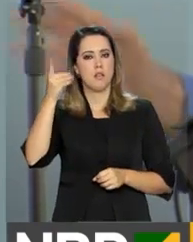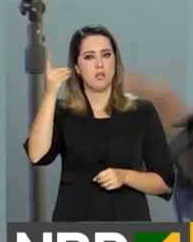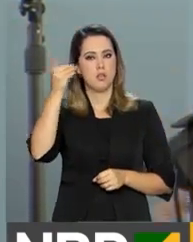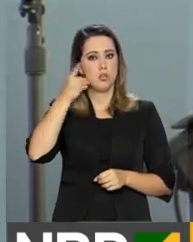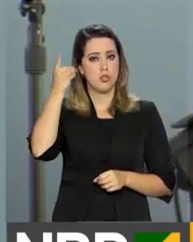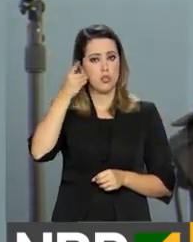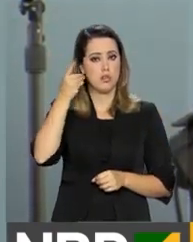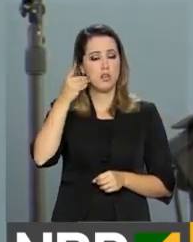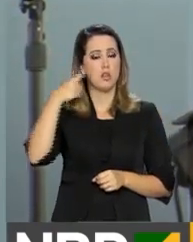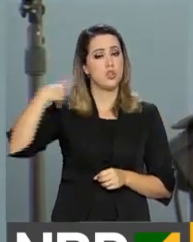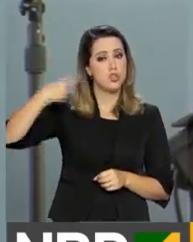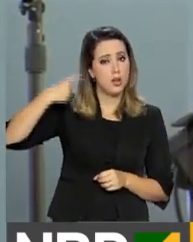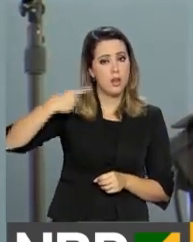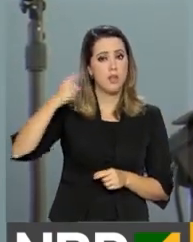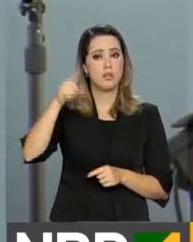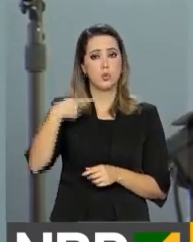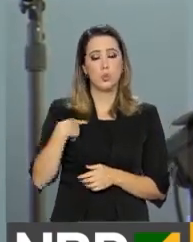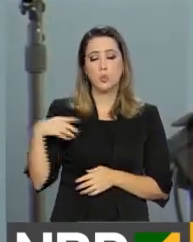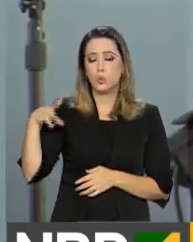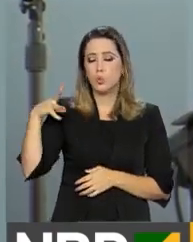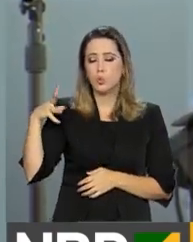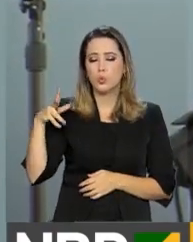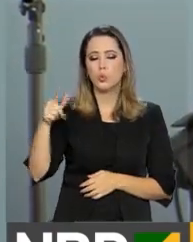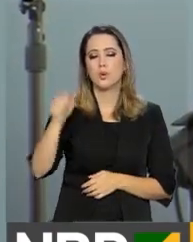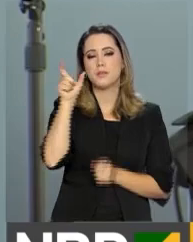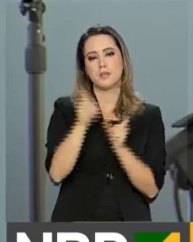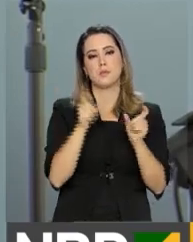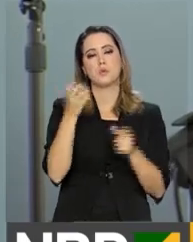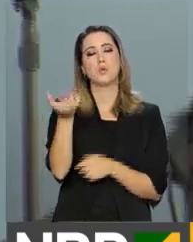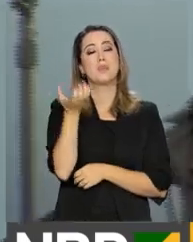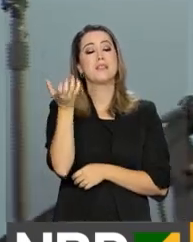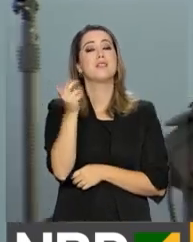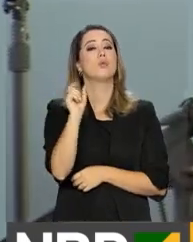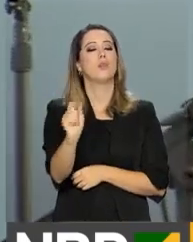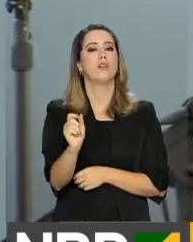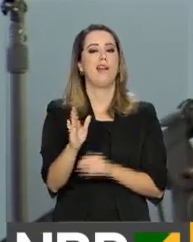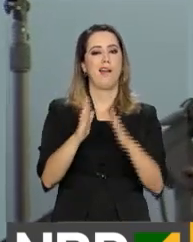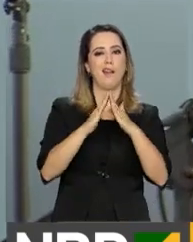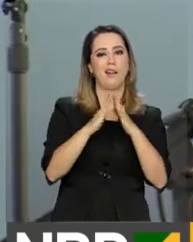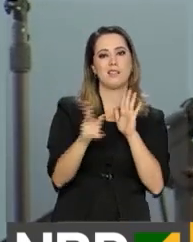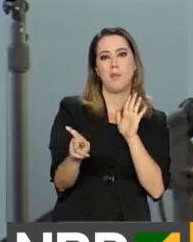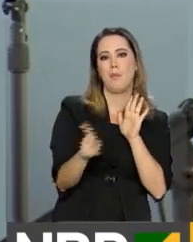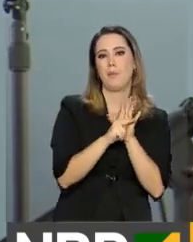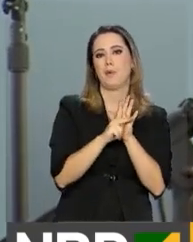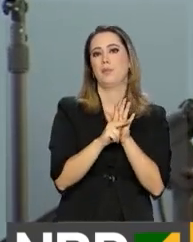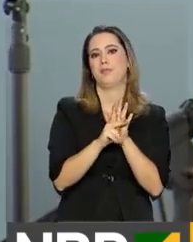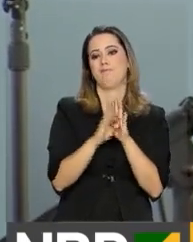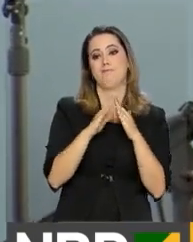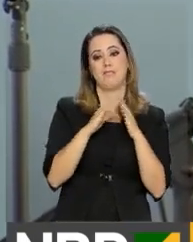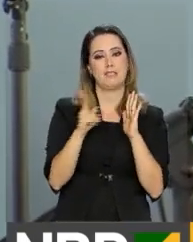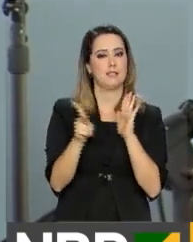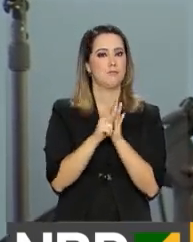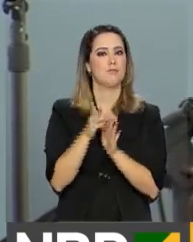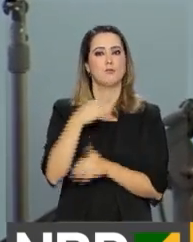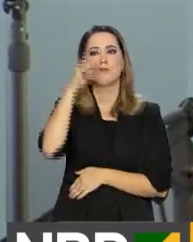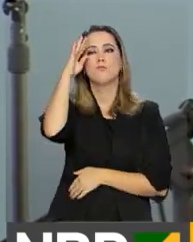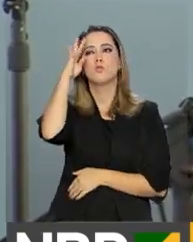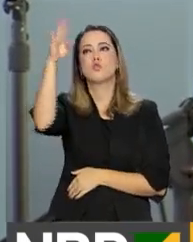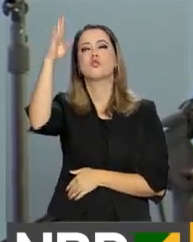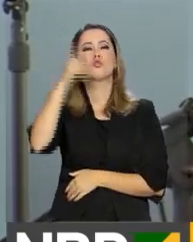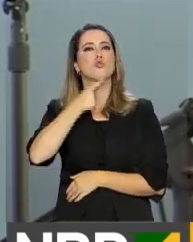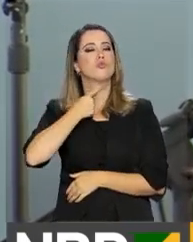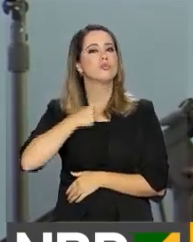todos queriam era ter uma casa própria. A primeira coisa que todos almejavam era ter uma casa própria. O primeiro fator